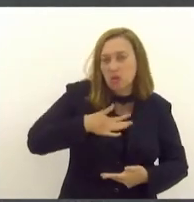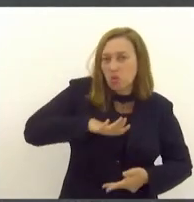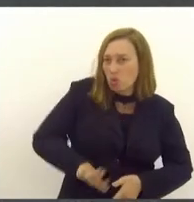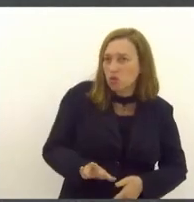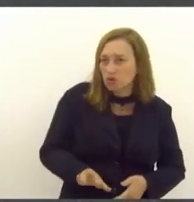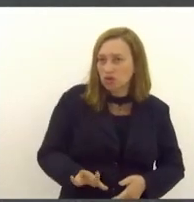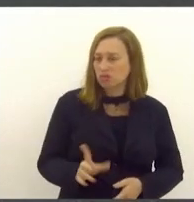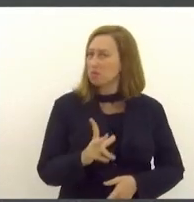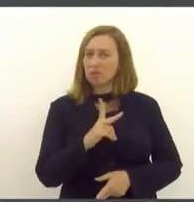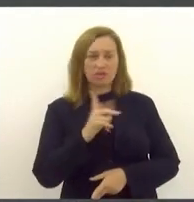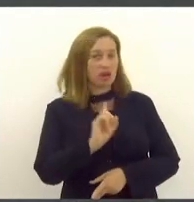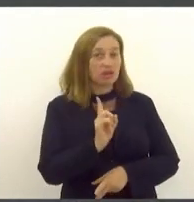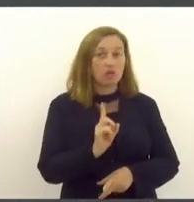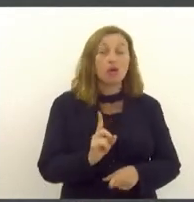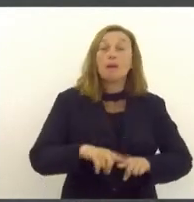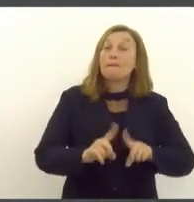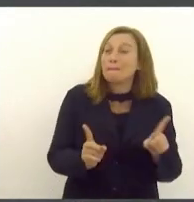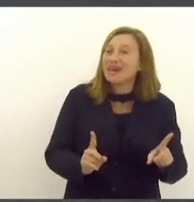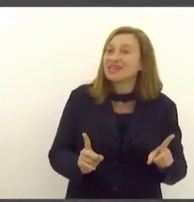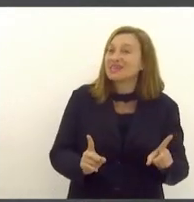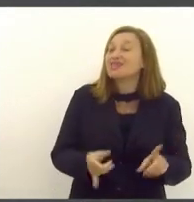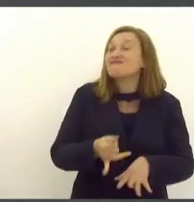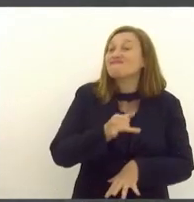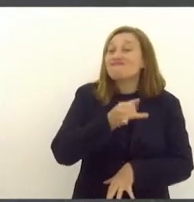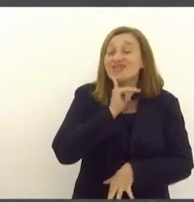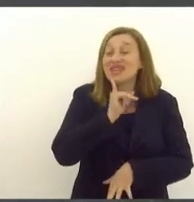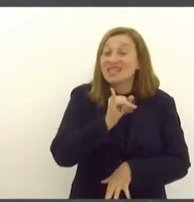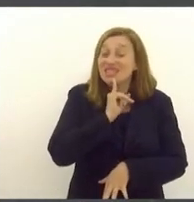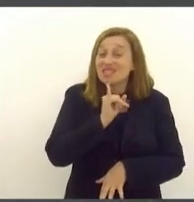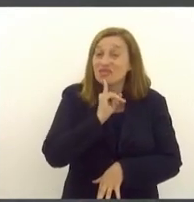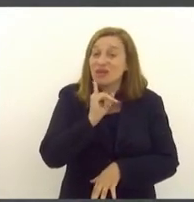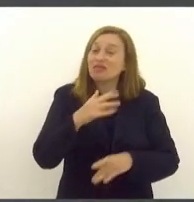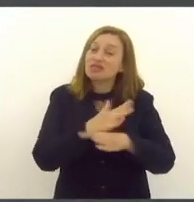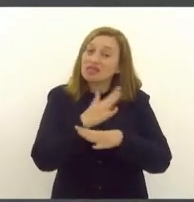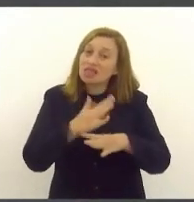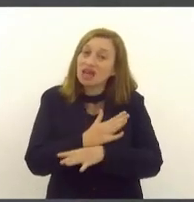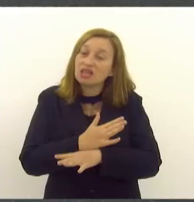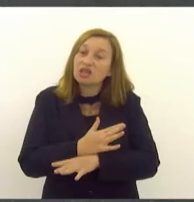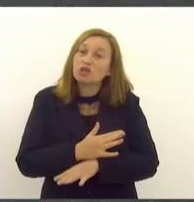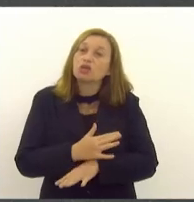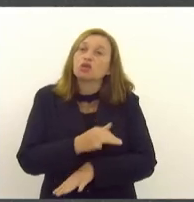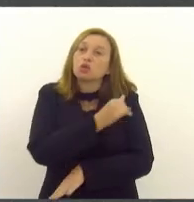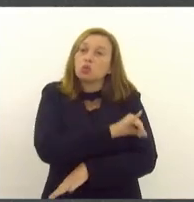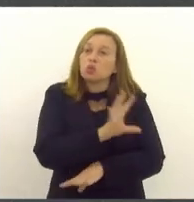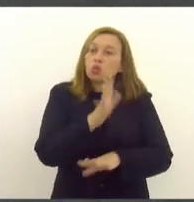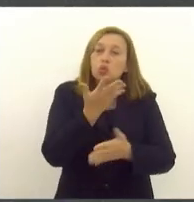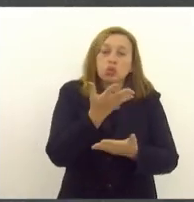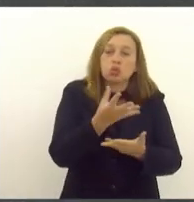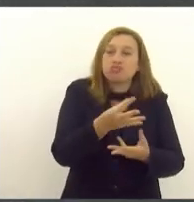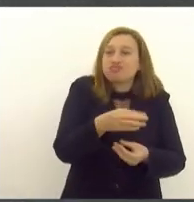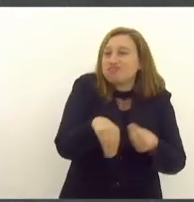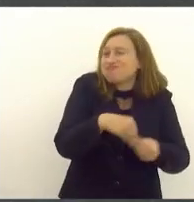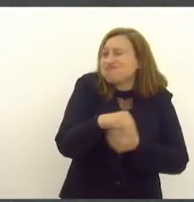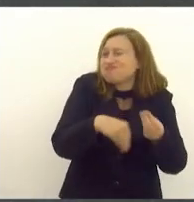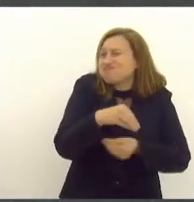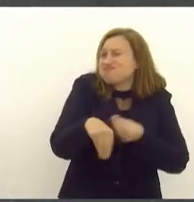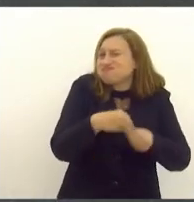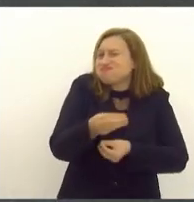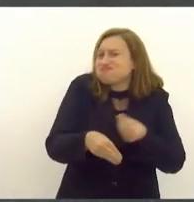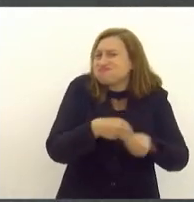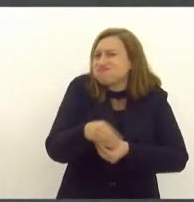nada pessoal não mas é que infelizmente a cidade do Rio tá abandonada tá largada cadeira da prefeitura